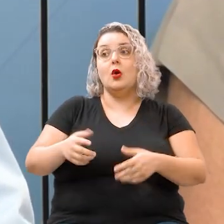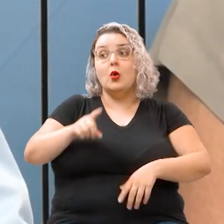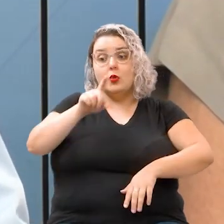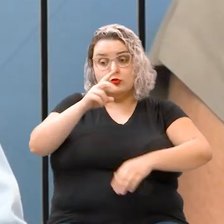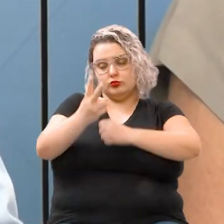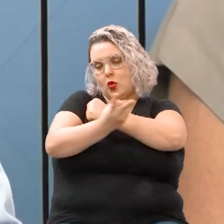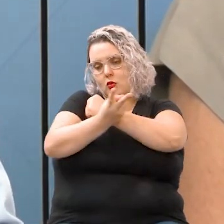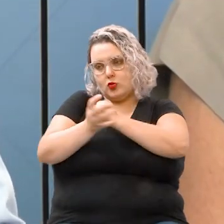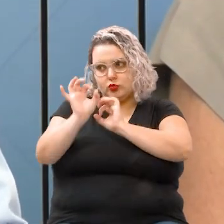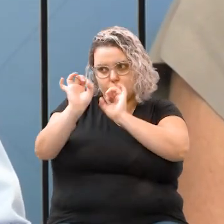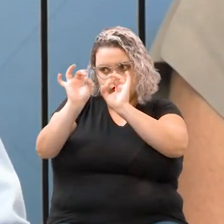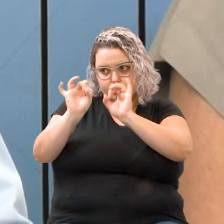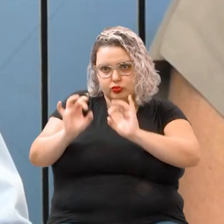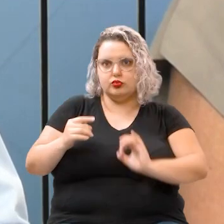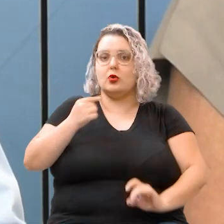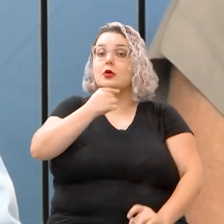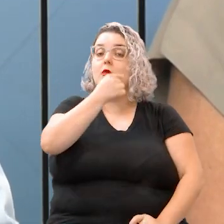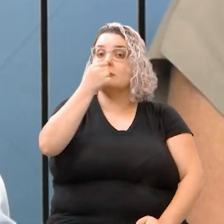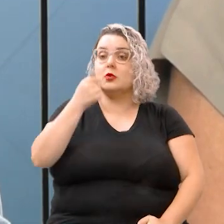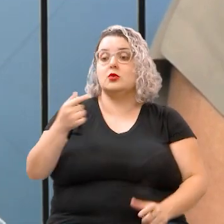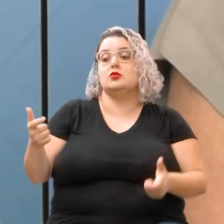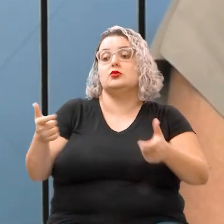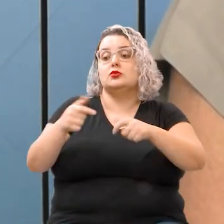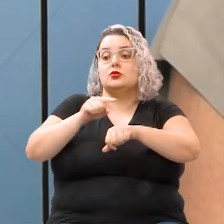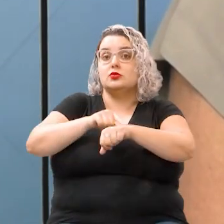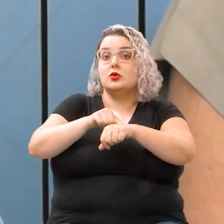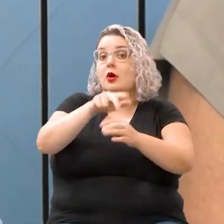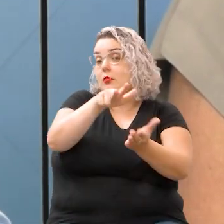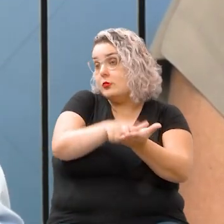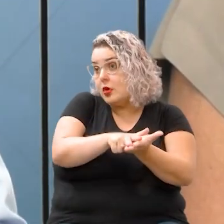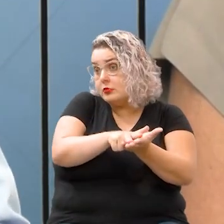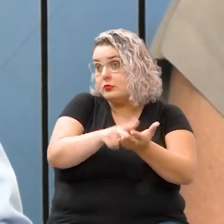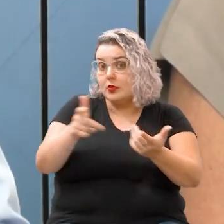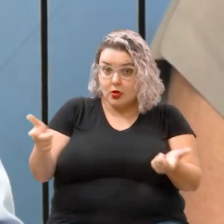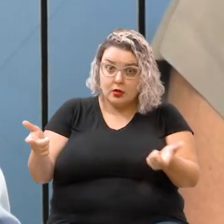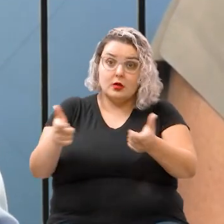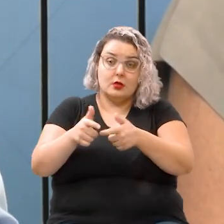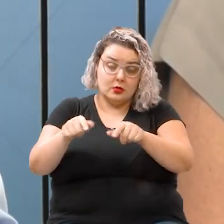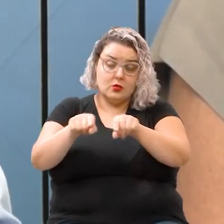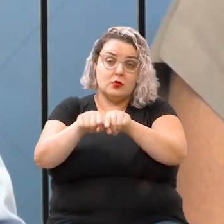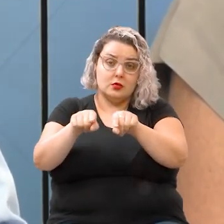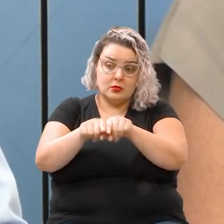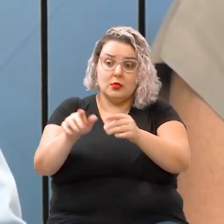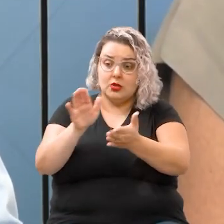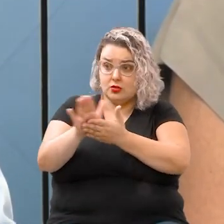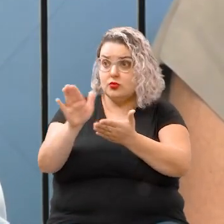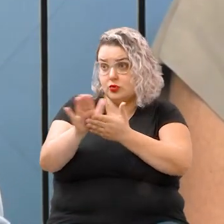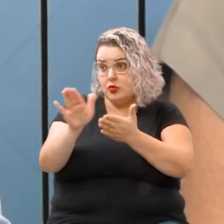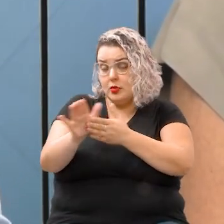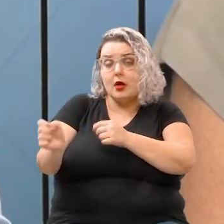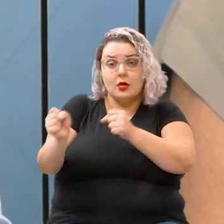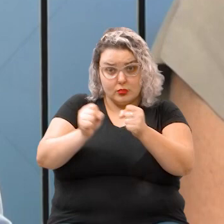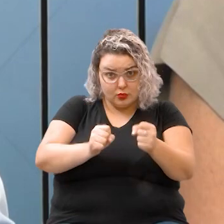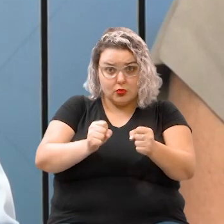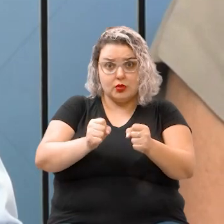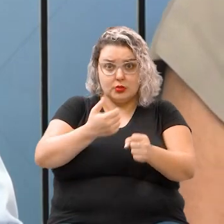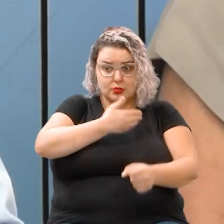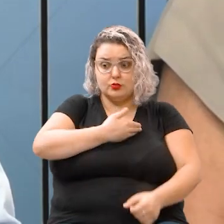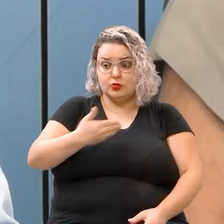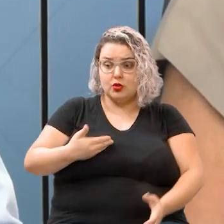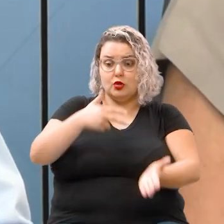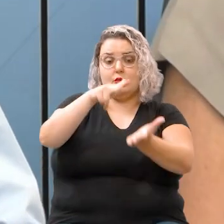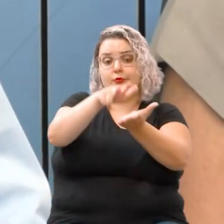com a boca, diminuição, né, do tempo de internação e redução também dos gastos do poder público com a